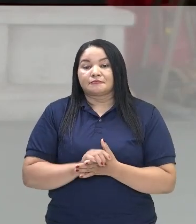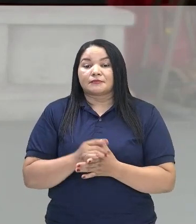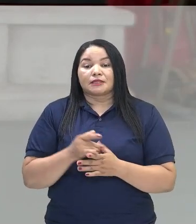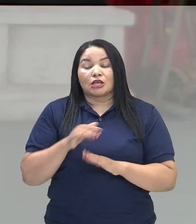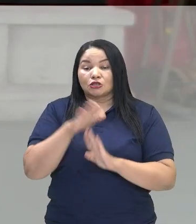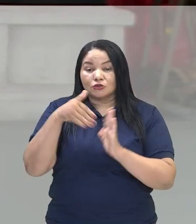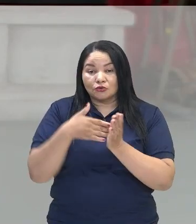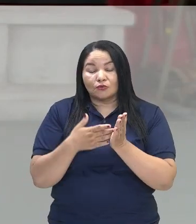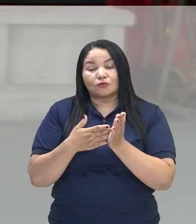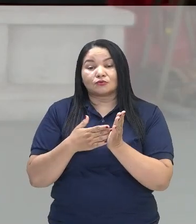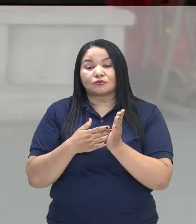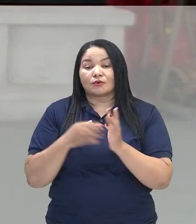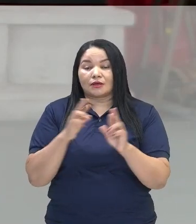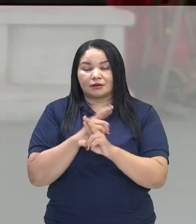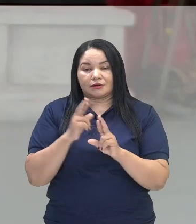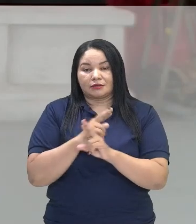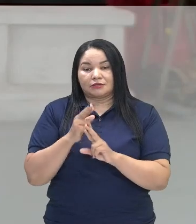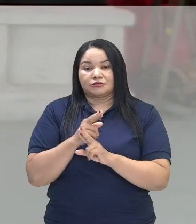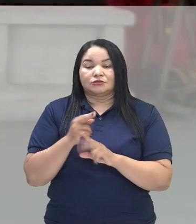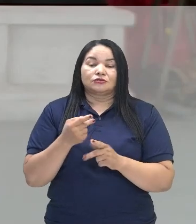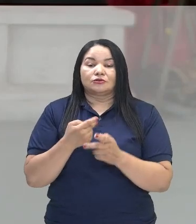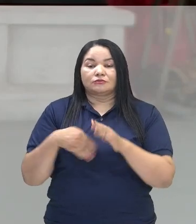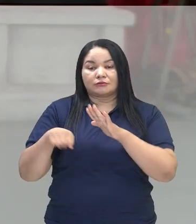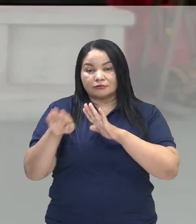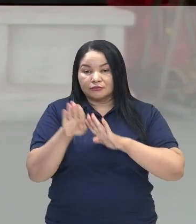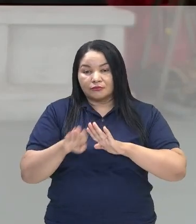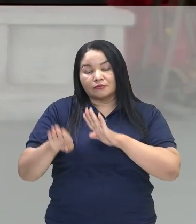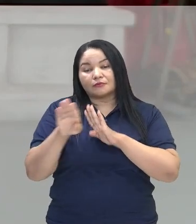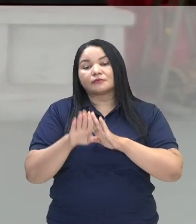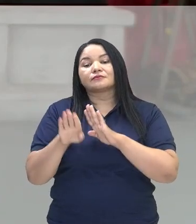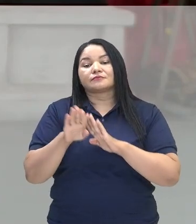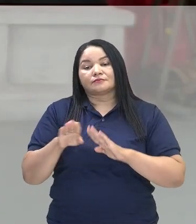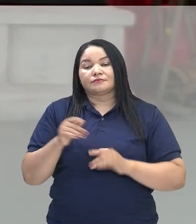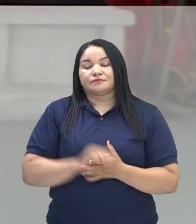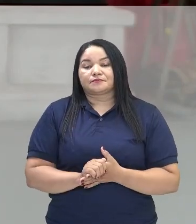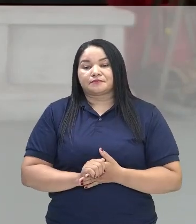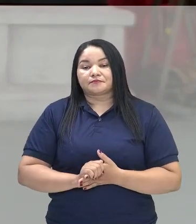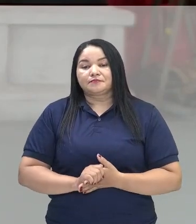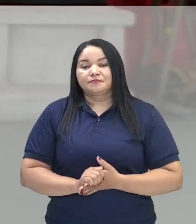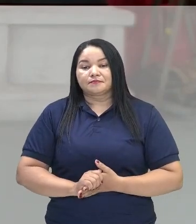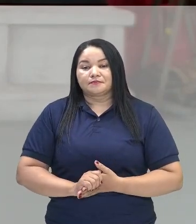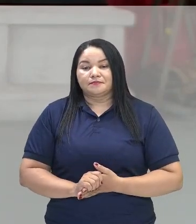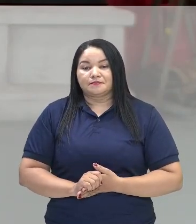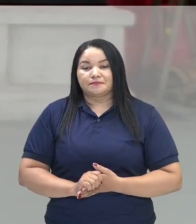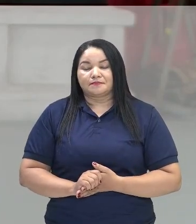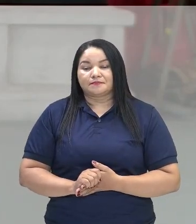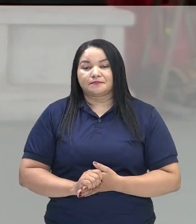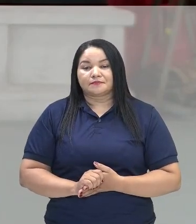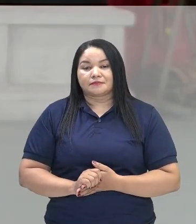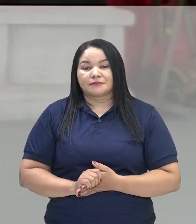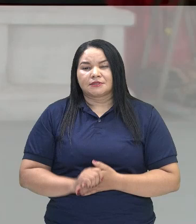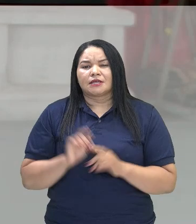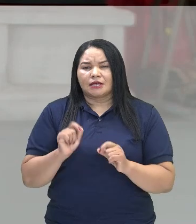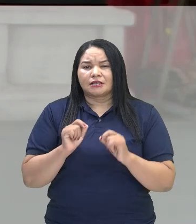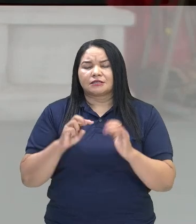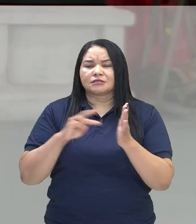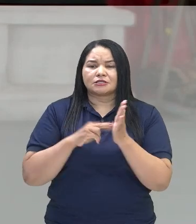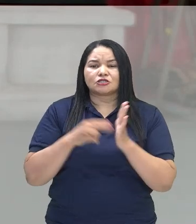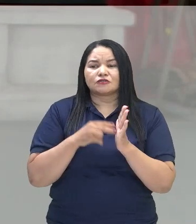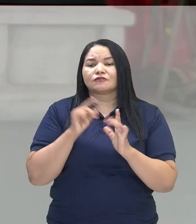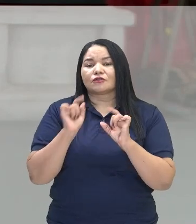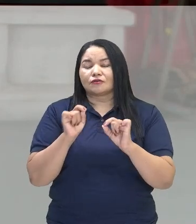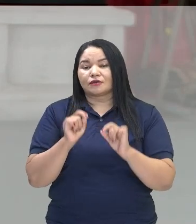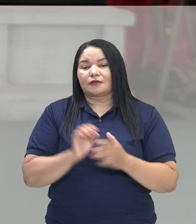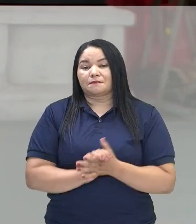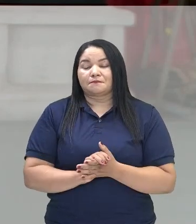Garça. Então, o nome genérico é Wushu, arte da guerra Shaolin do Norte. O que significa Kung Fu, então? Kung